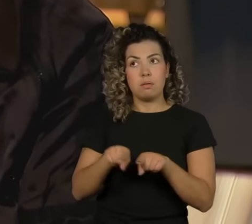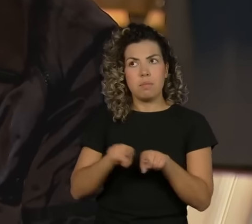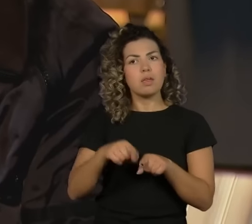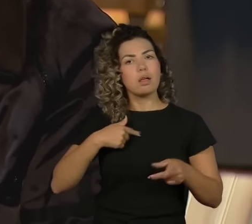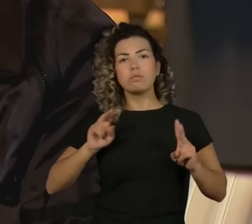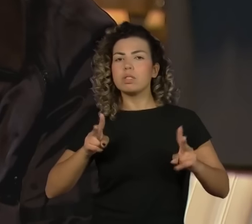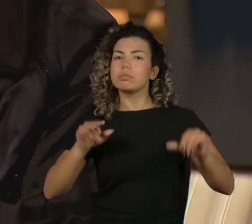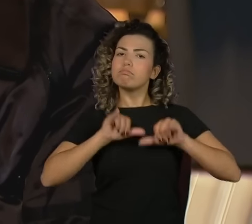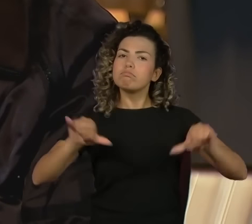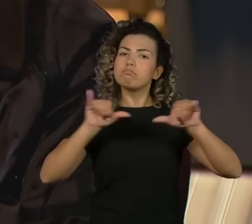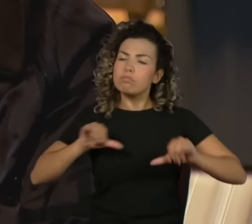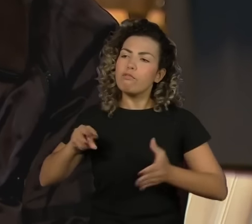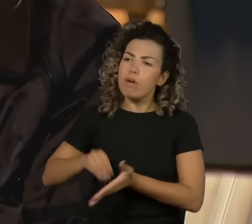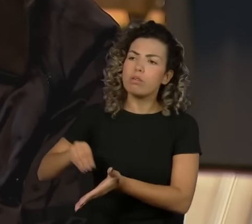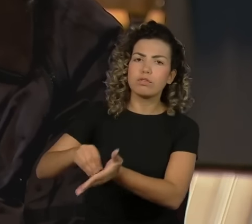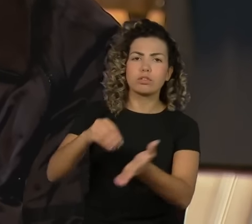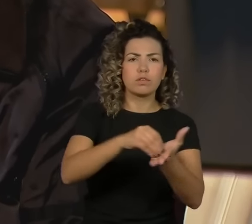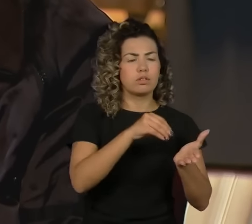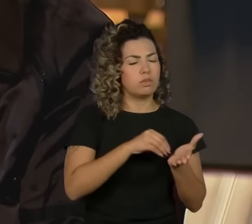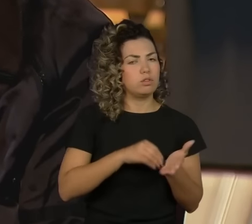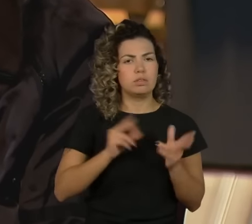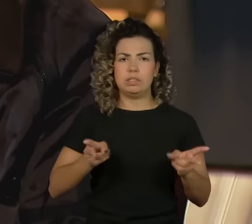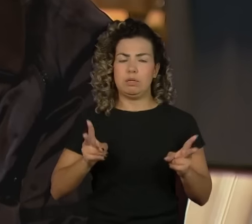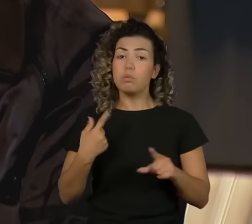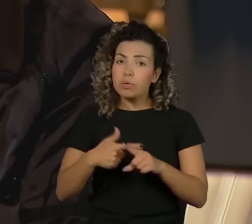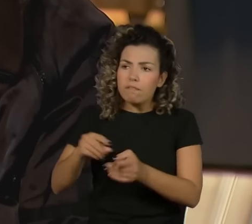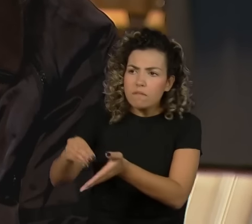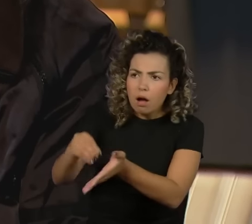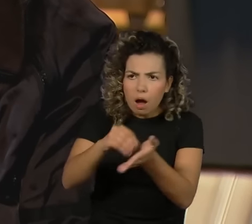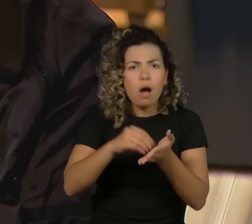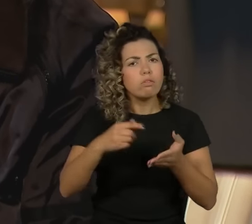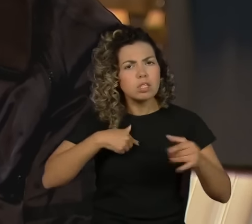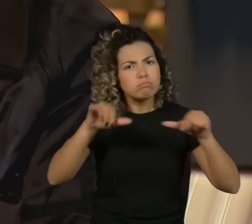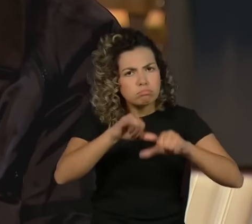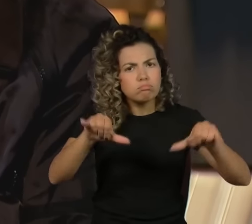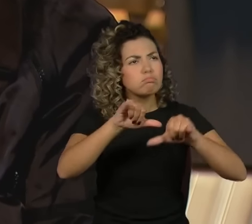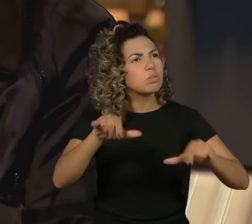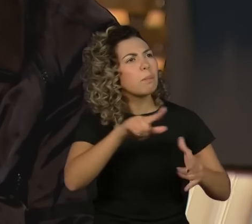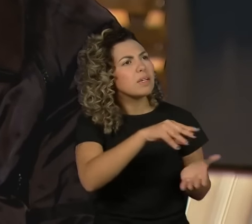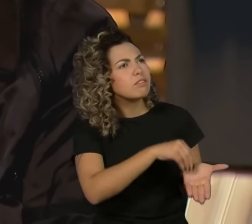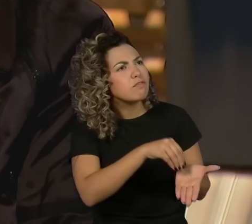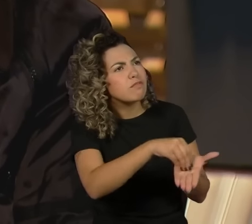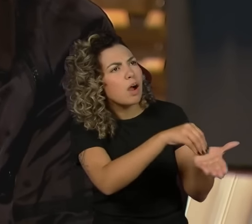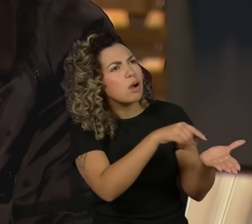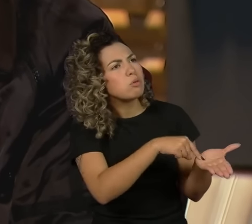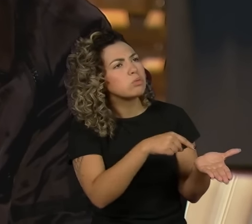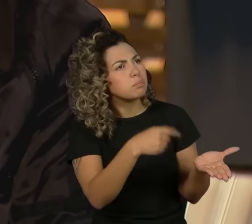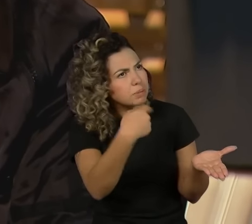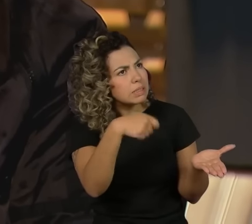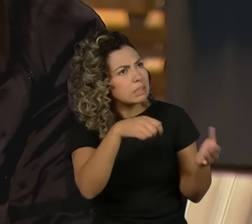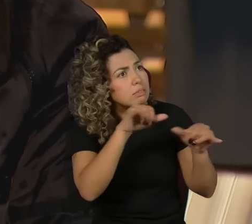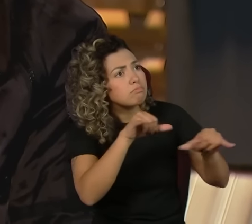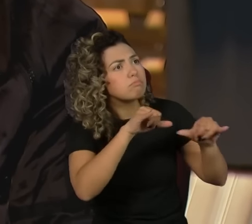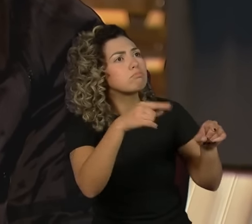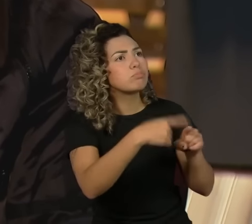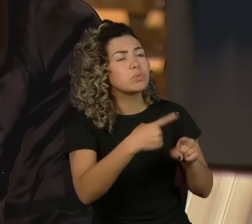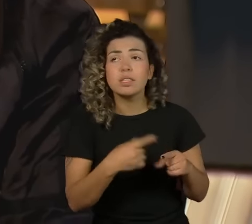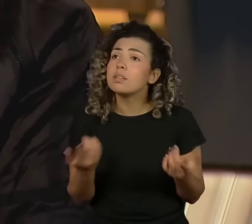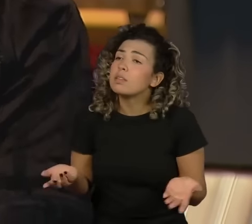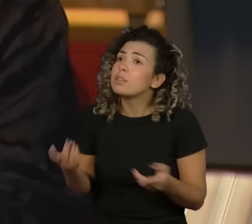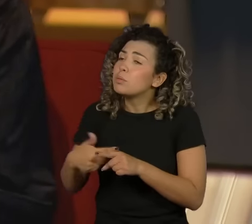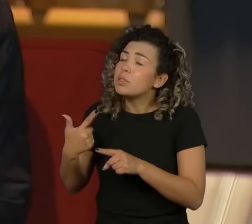era decadência. Eu queria conversar sobre a decadência, entendeu? Qual a importância da decadência? Nossa, a decadência é